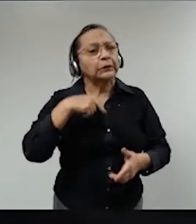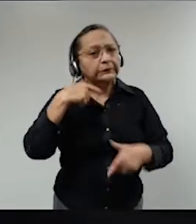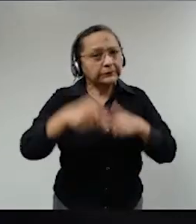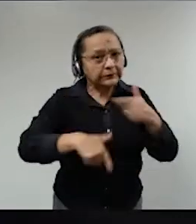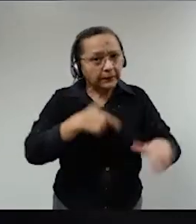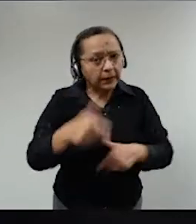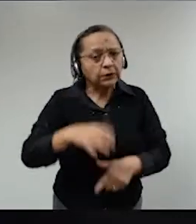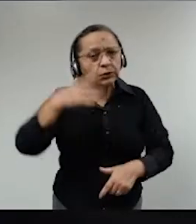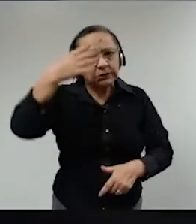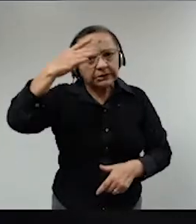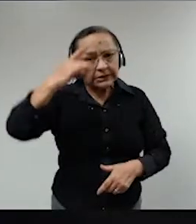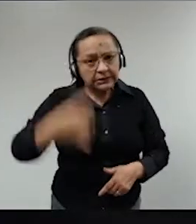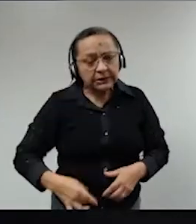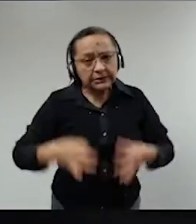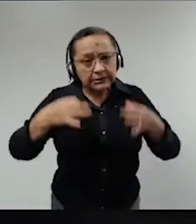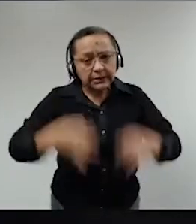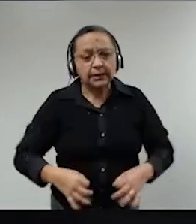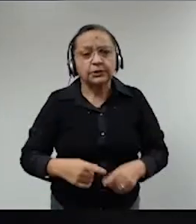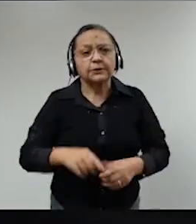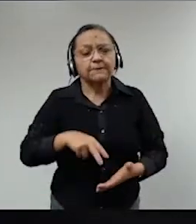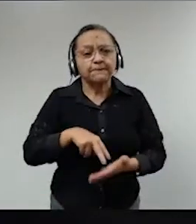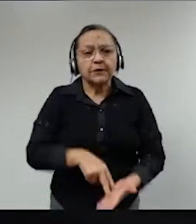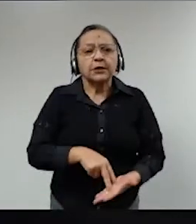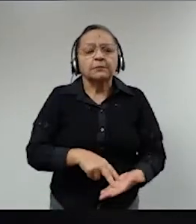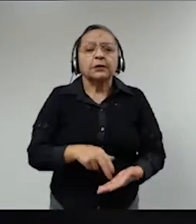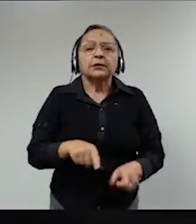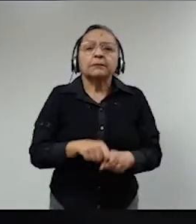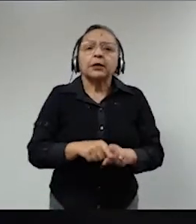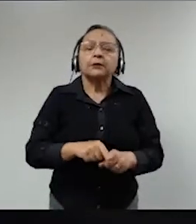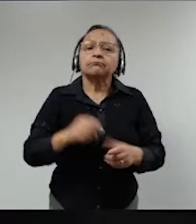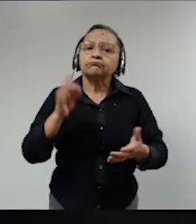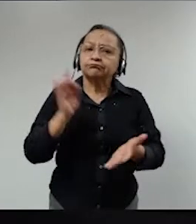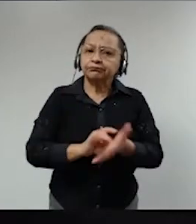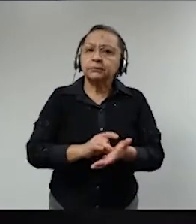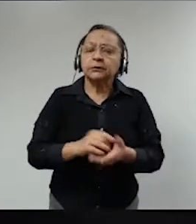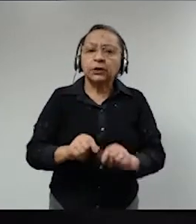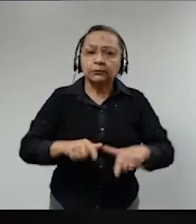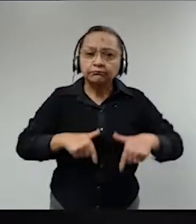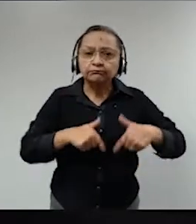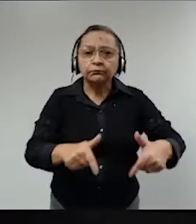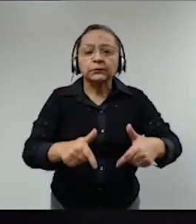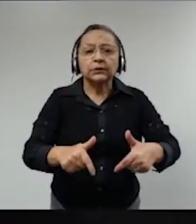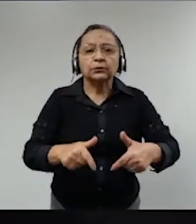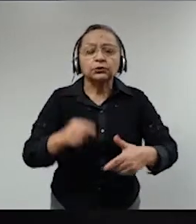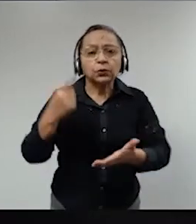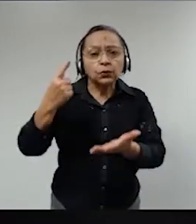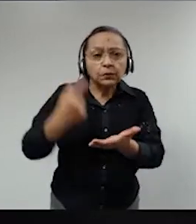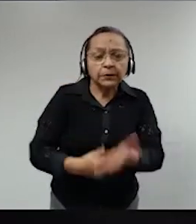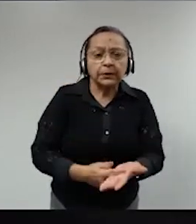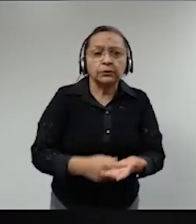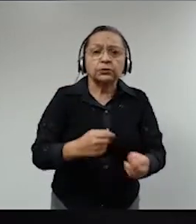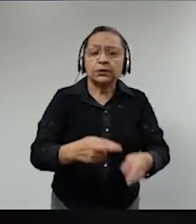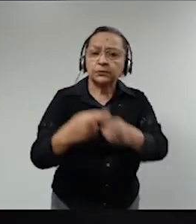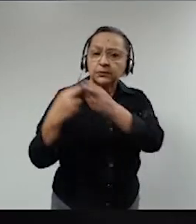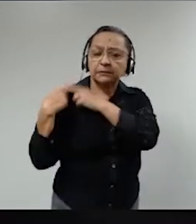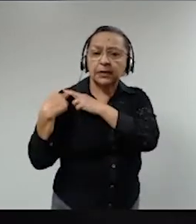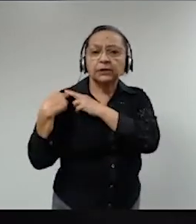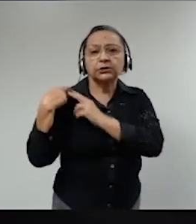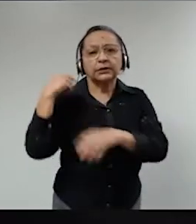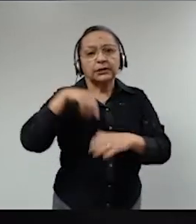eficiente, firme, efetiva, na busca do cumprimento da sua missão institucional.